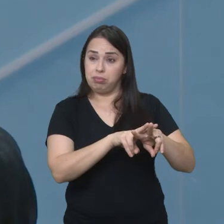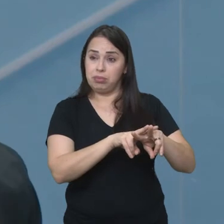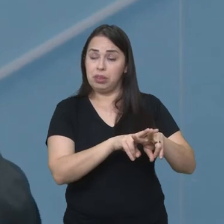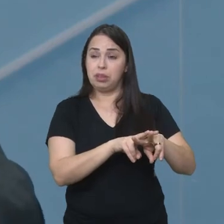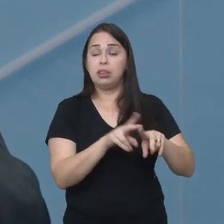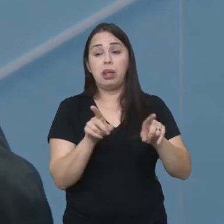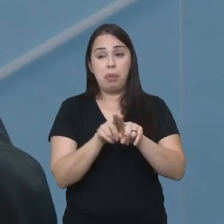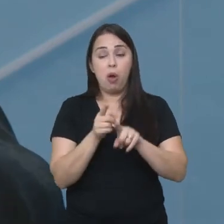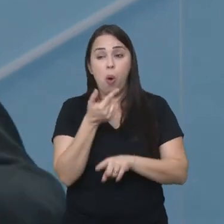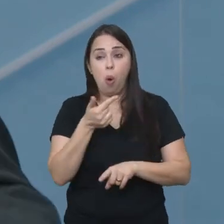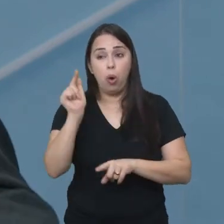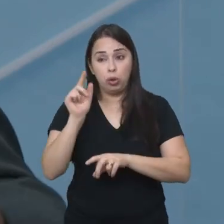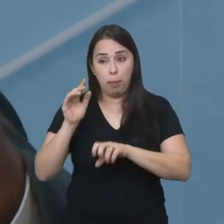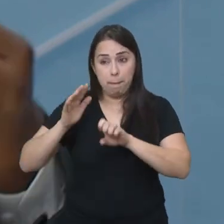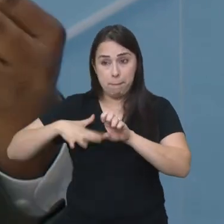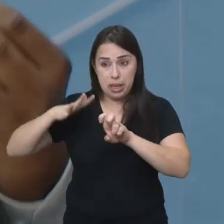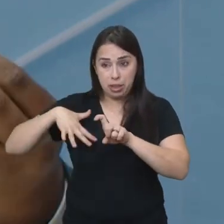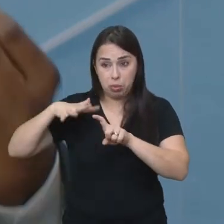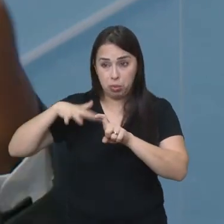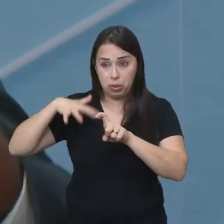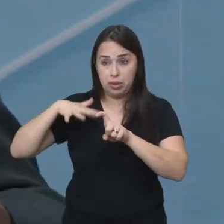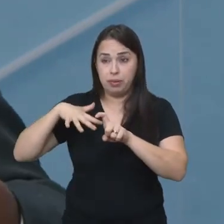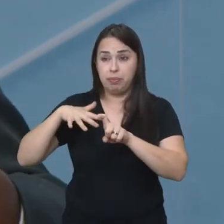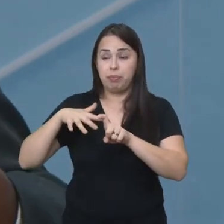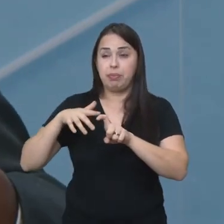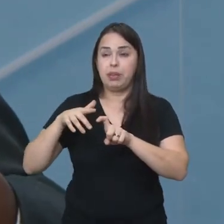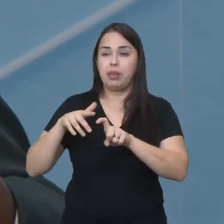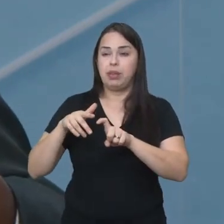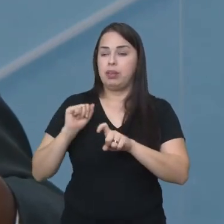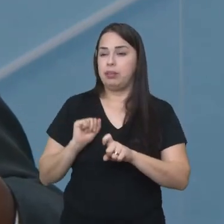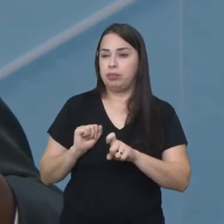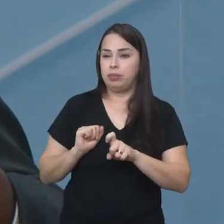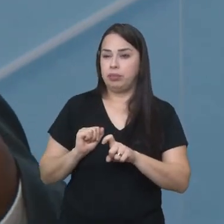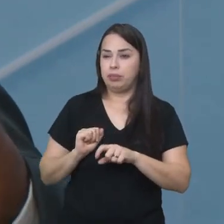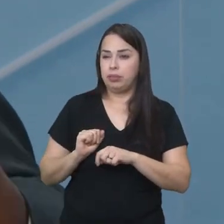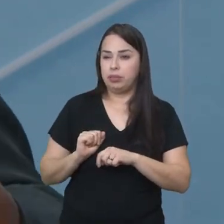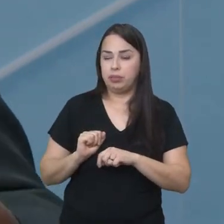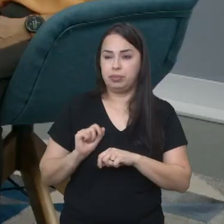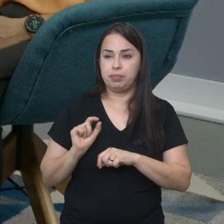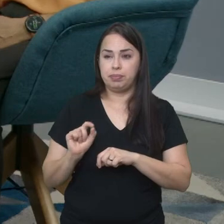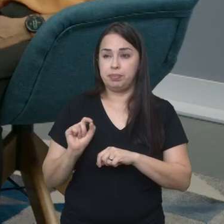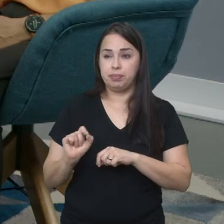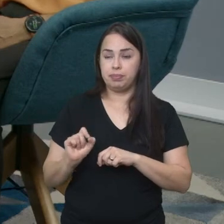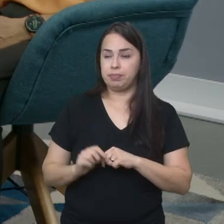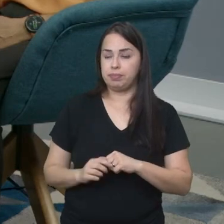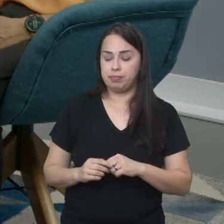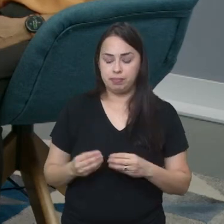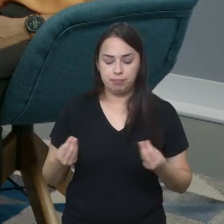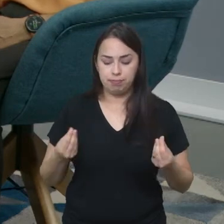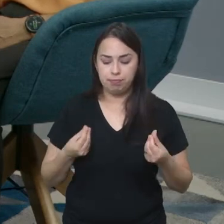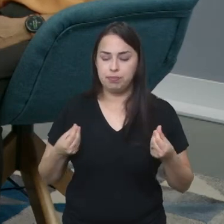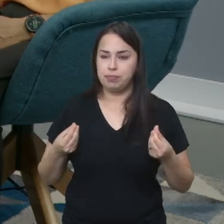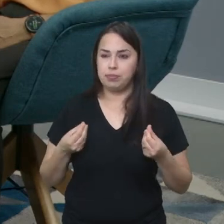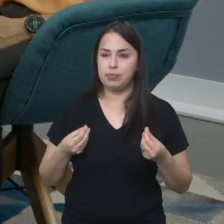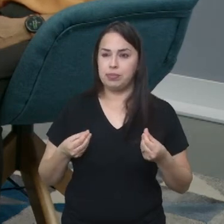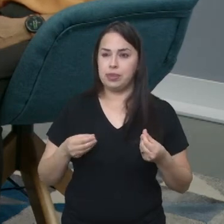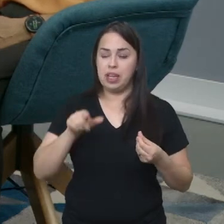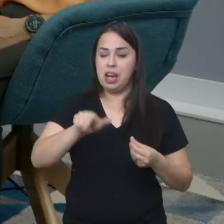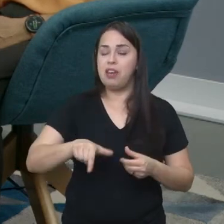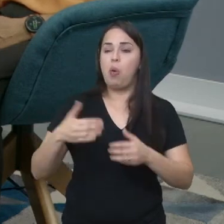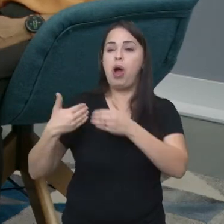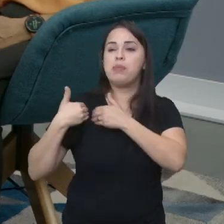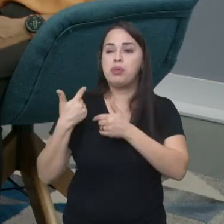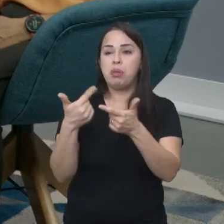e adolescentes não respondem pelo ato infracional que comete. A criança tem